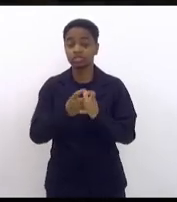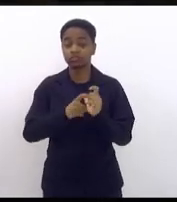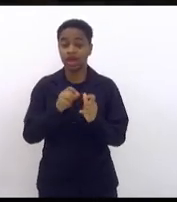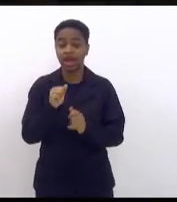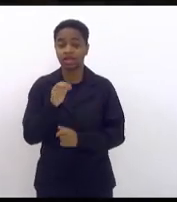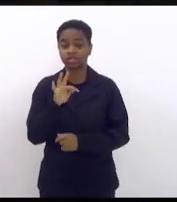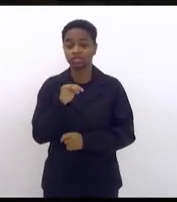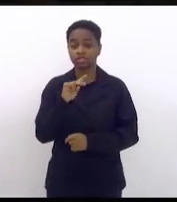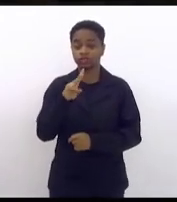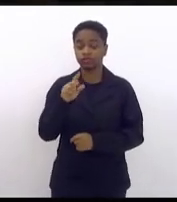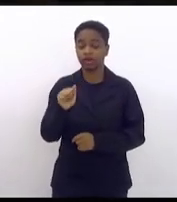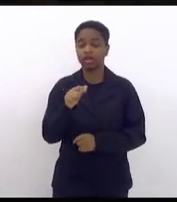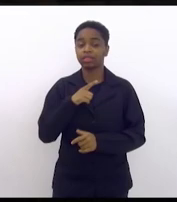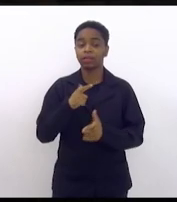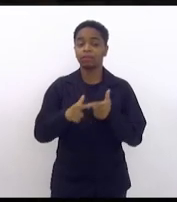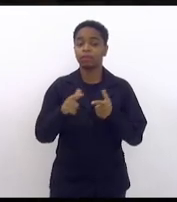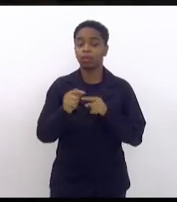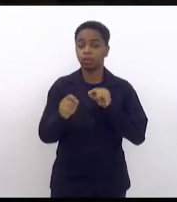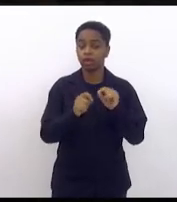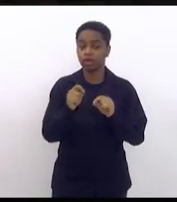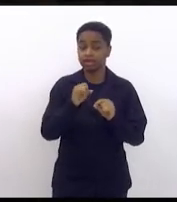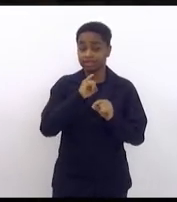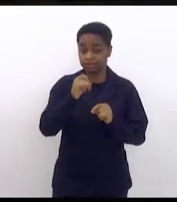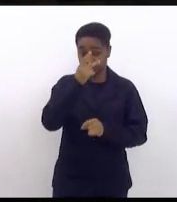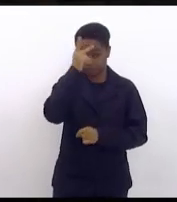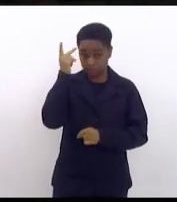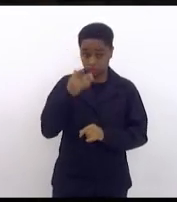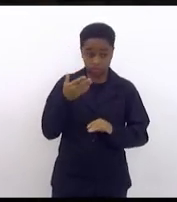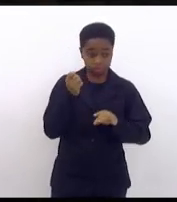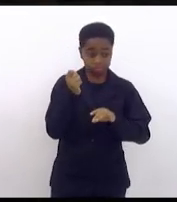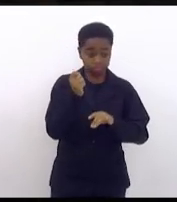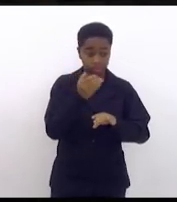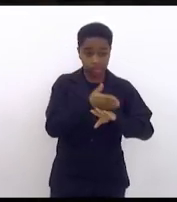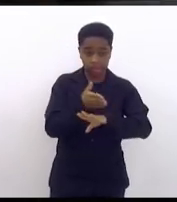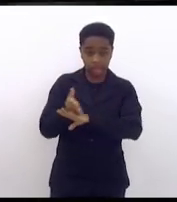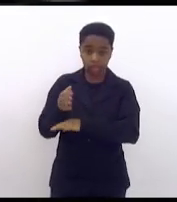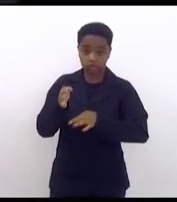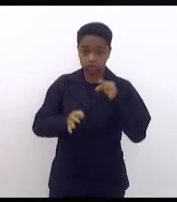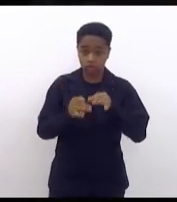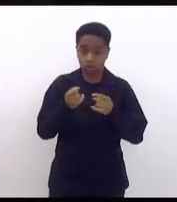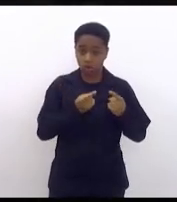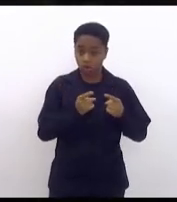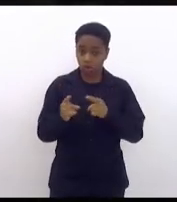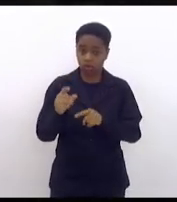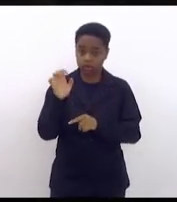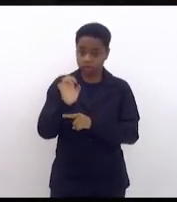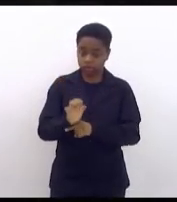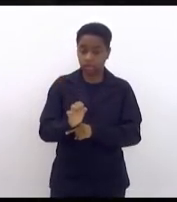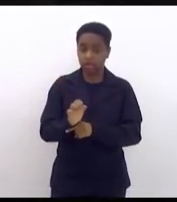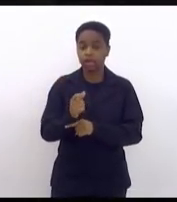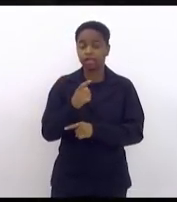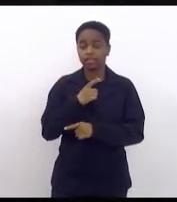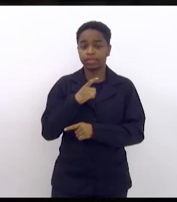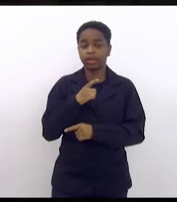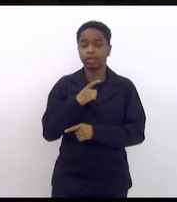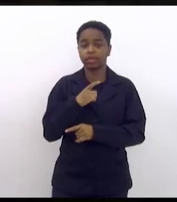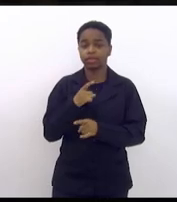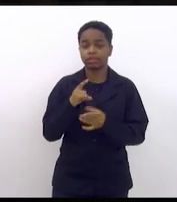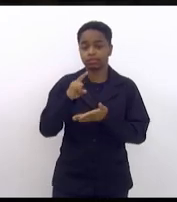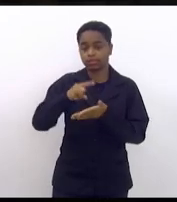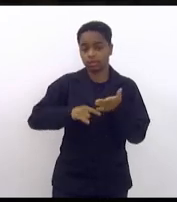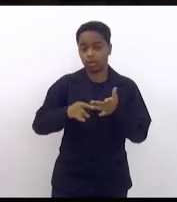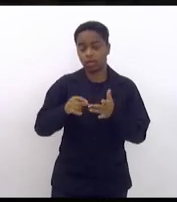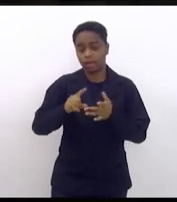problema, é que quem está na justiça demandando contra o Estado tem certidão positiva, quer dizer,